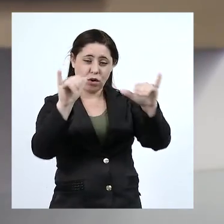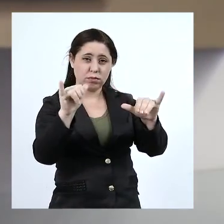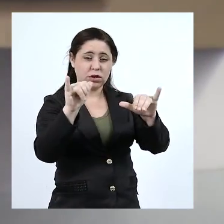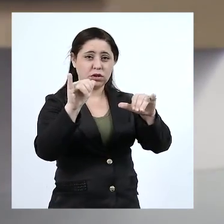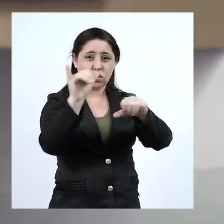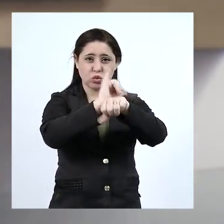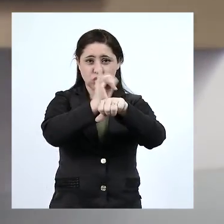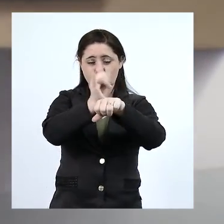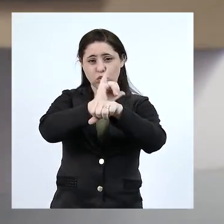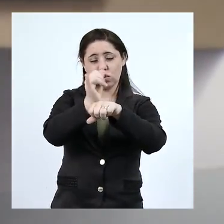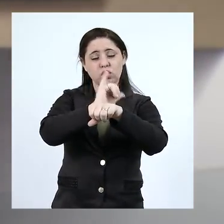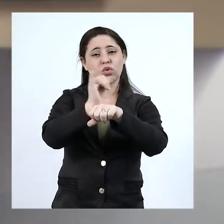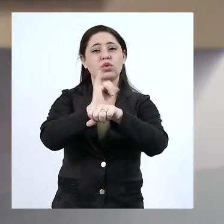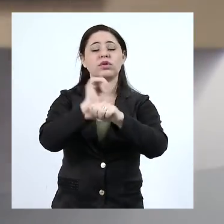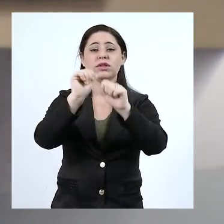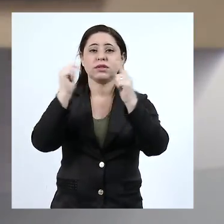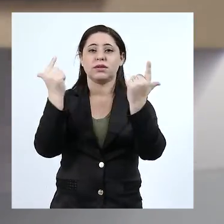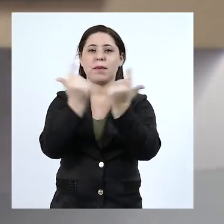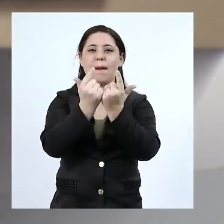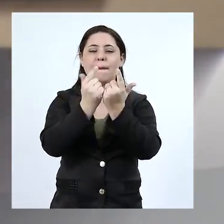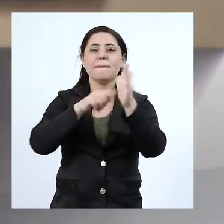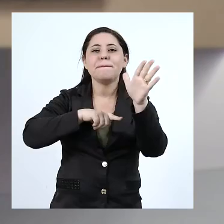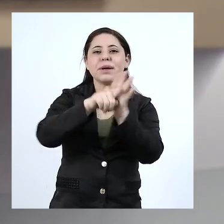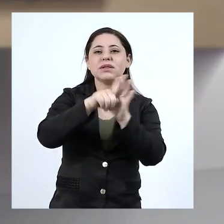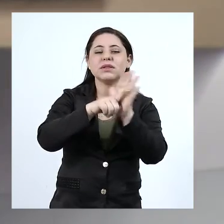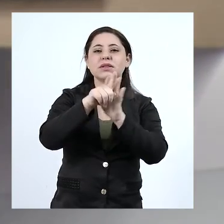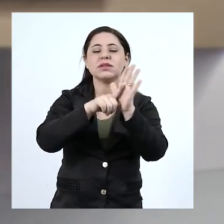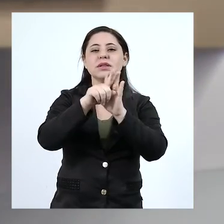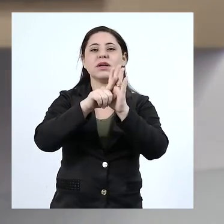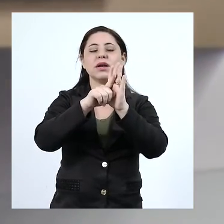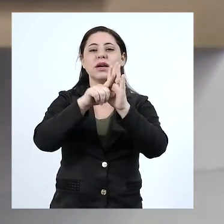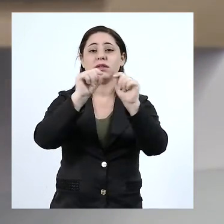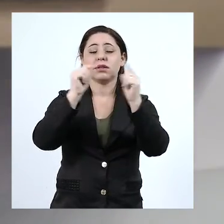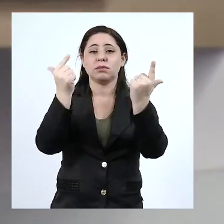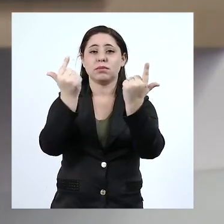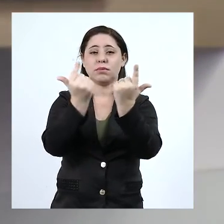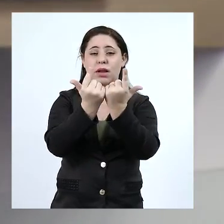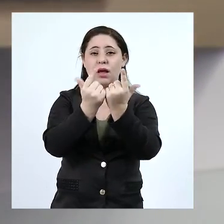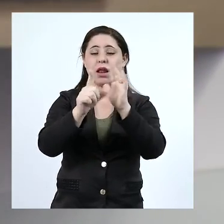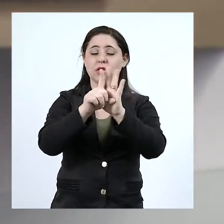e outras reportagens no YouTube da Casa de Leis. Basta pesquisar por